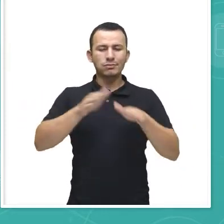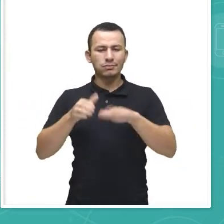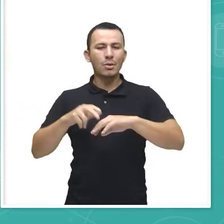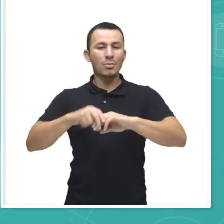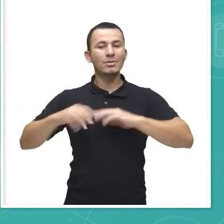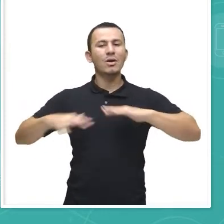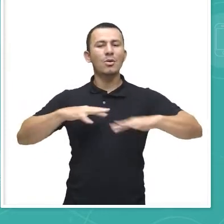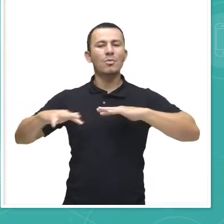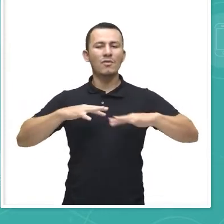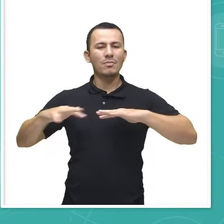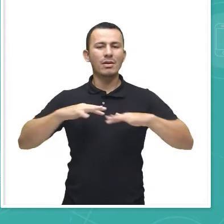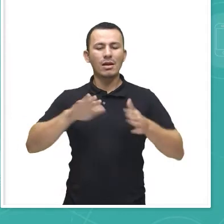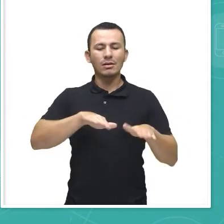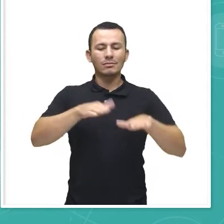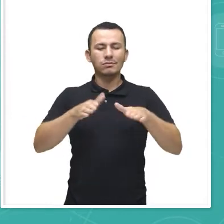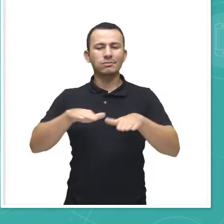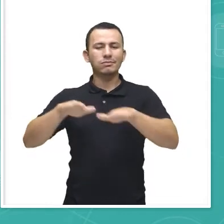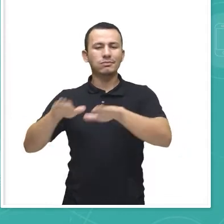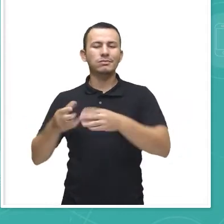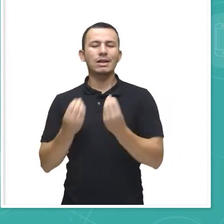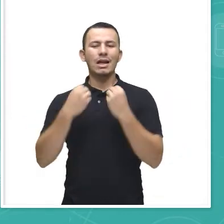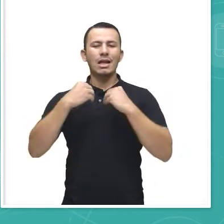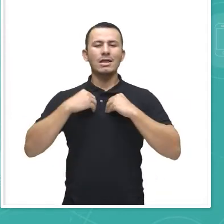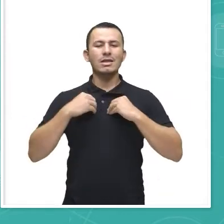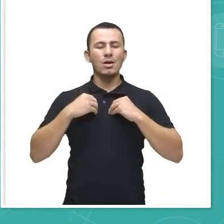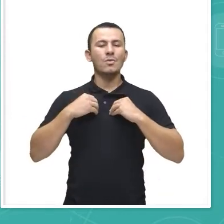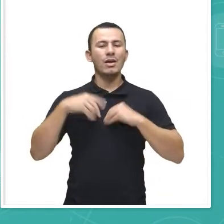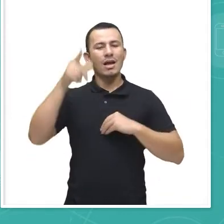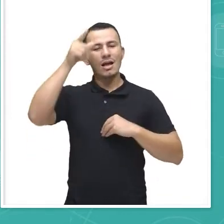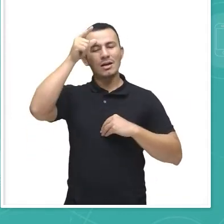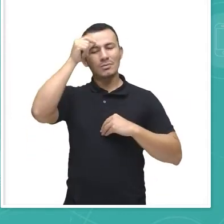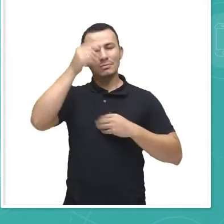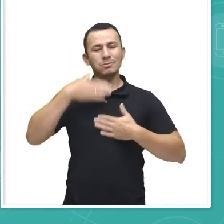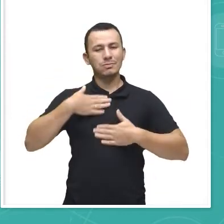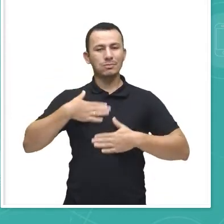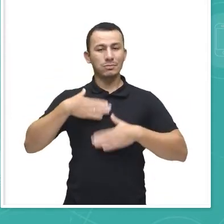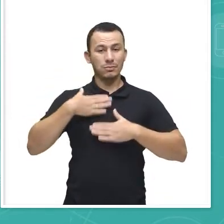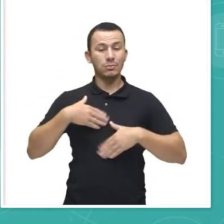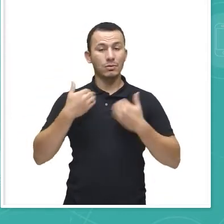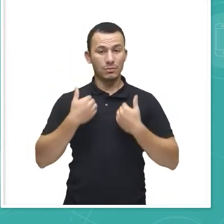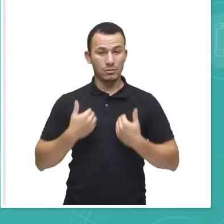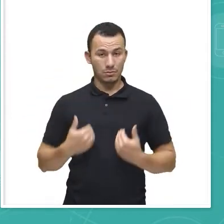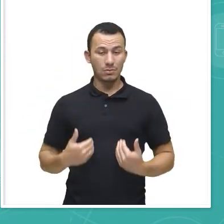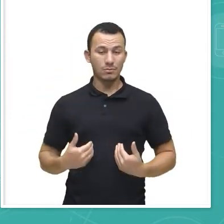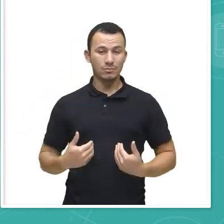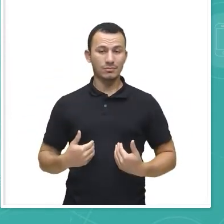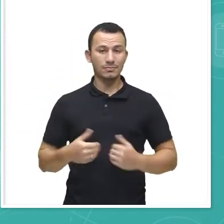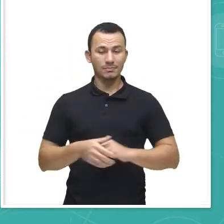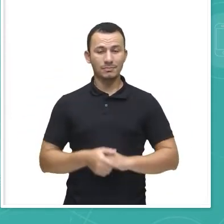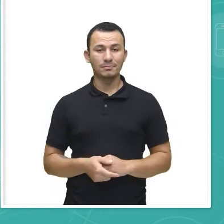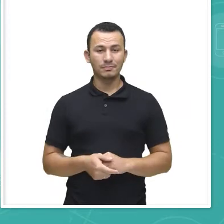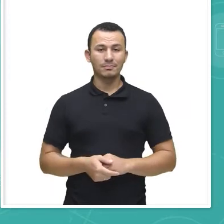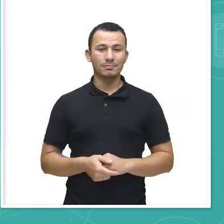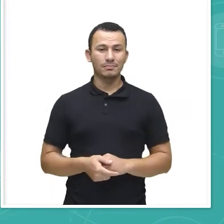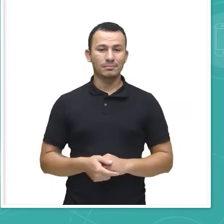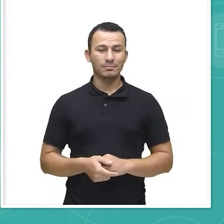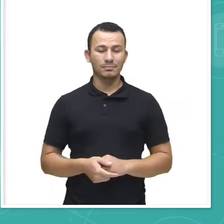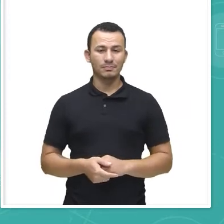movimento acabam realizando uma certa massagem na nossa musculatura, que causam esse efeito